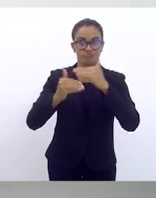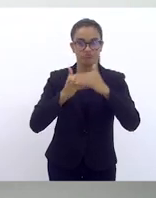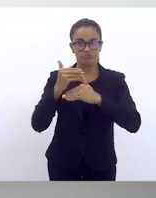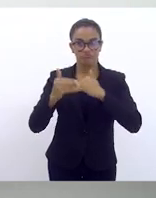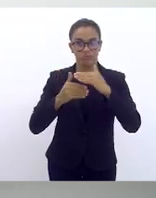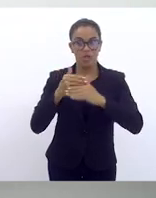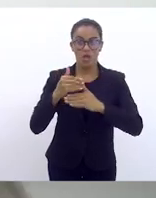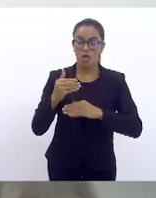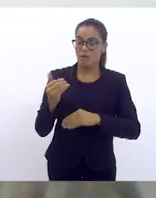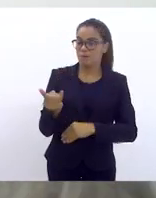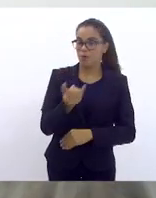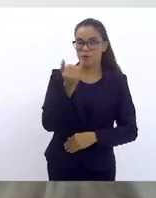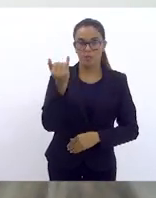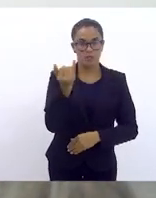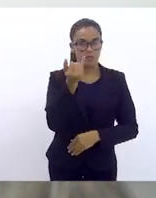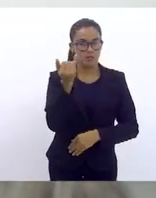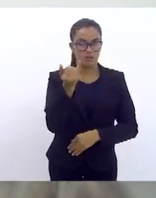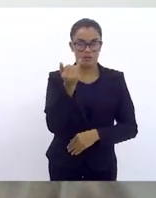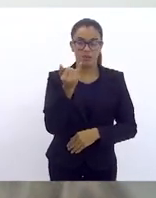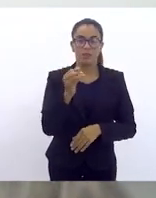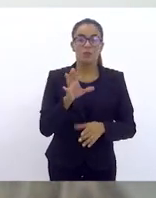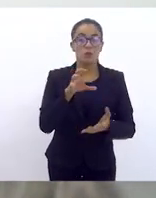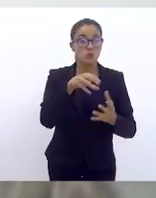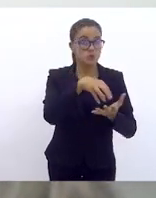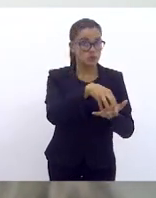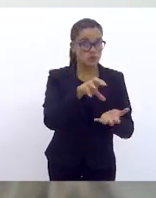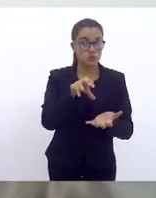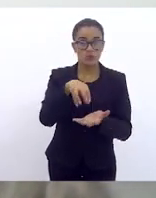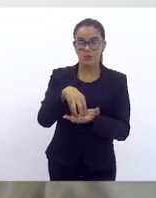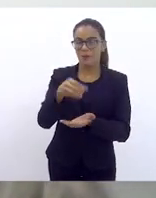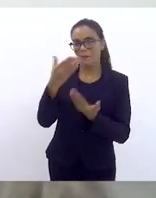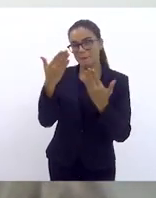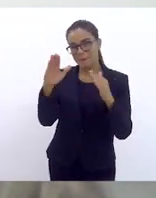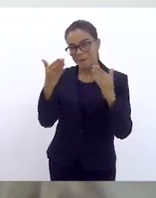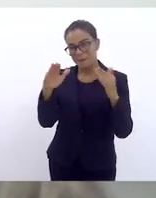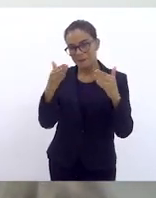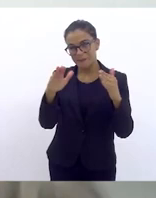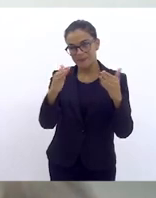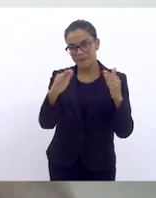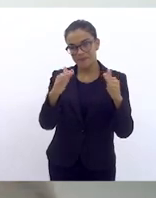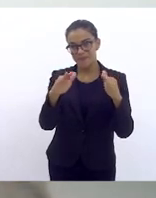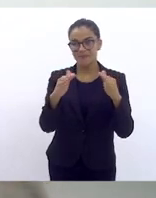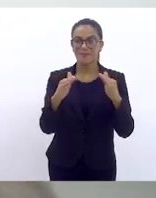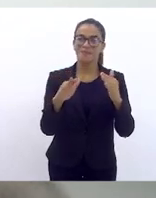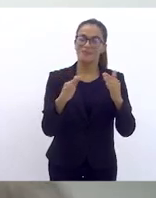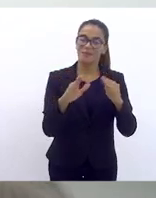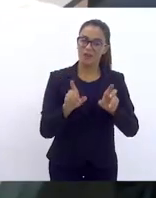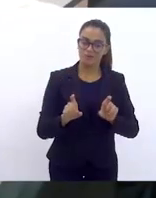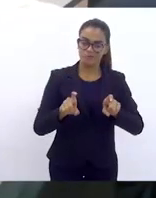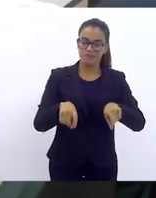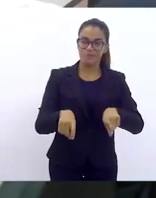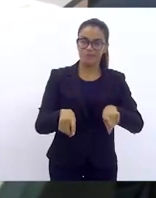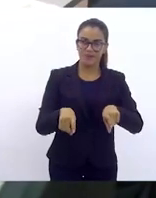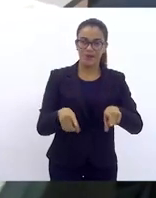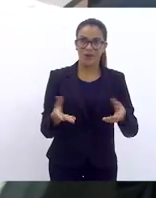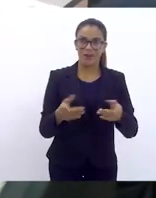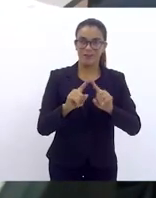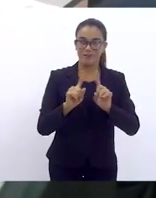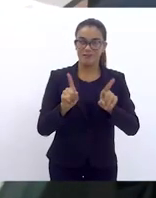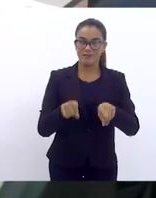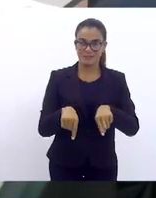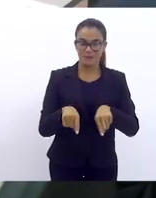de planejamento e com setores bem vindo Parabéns aí né Tá assumindo essa função agora